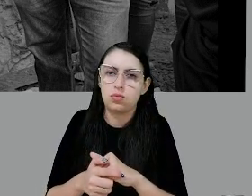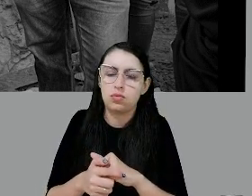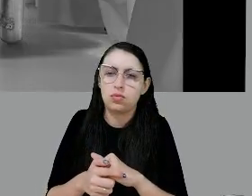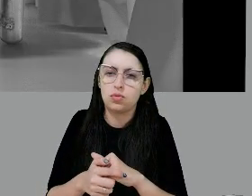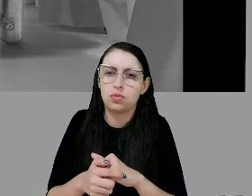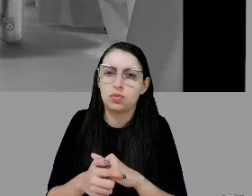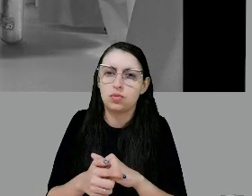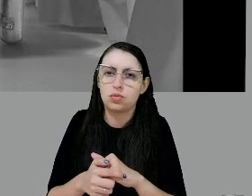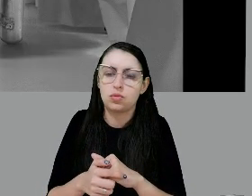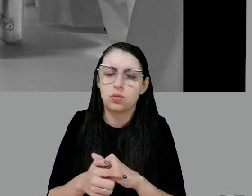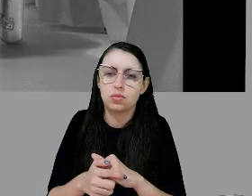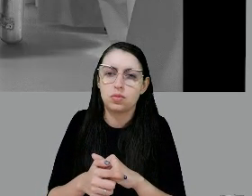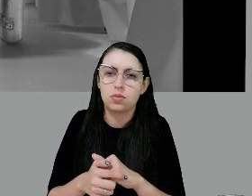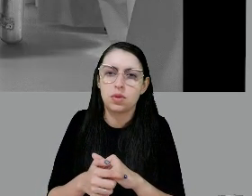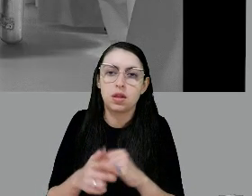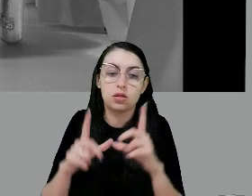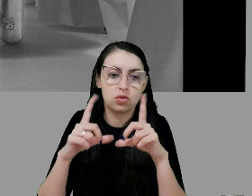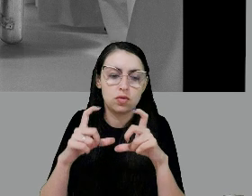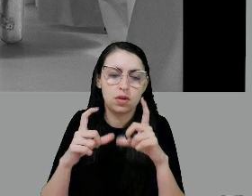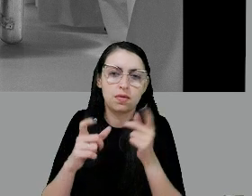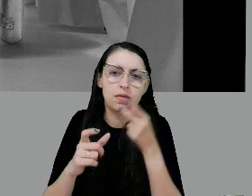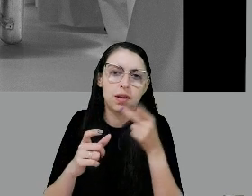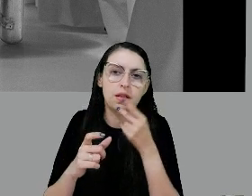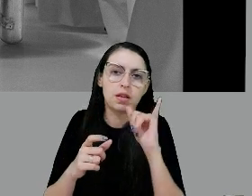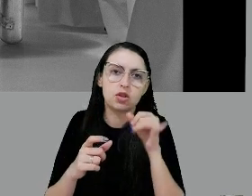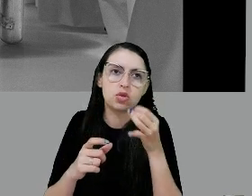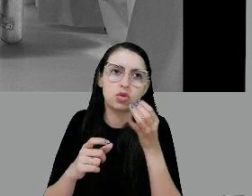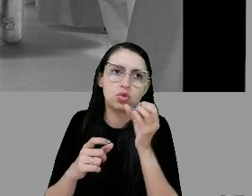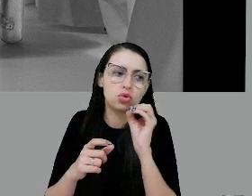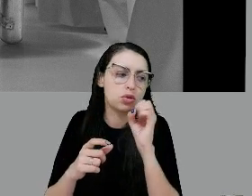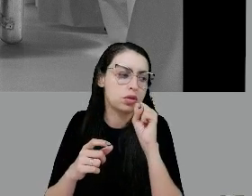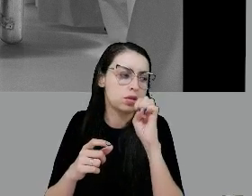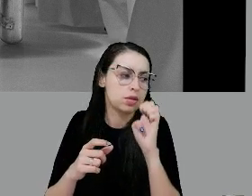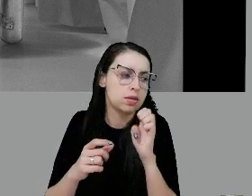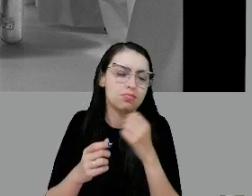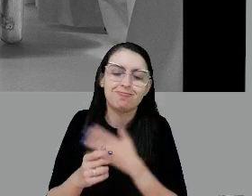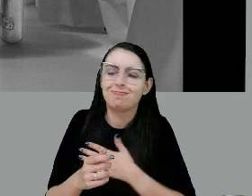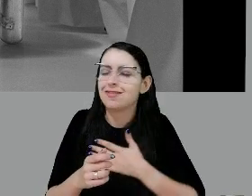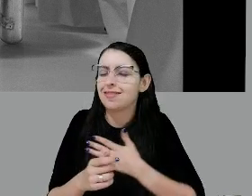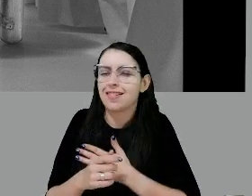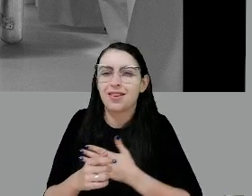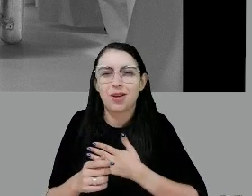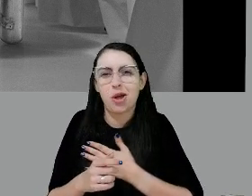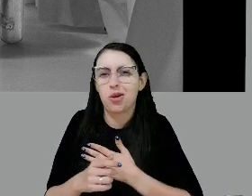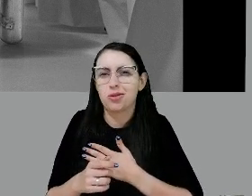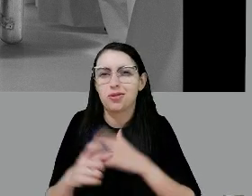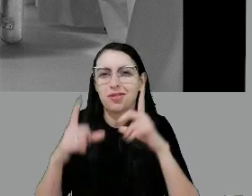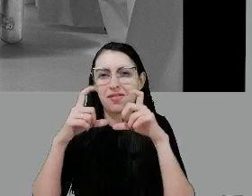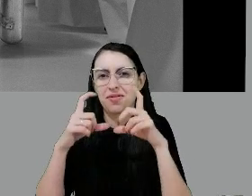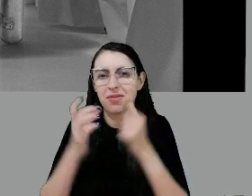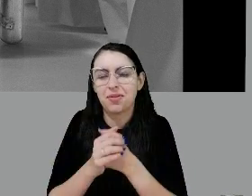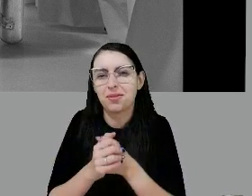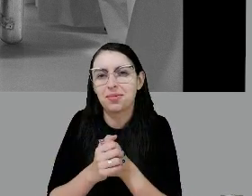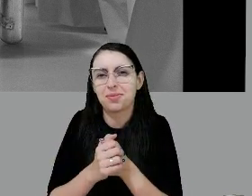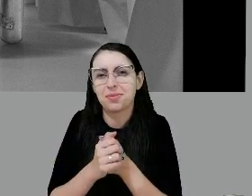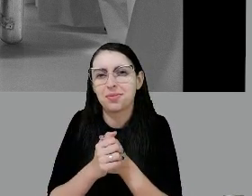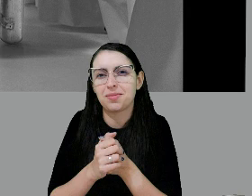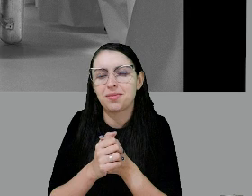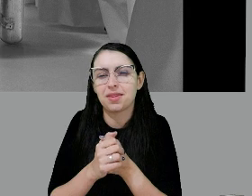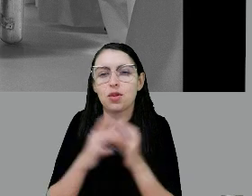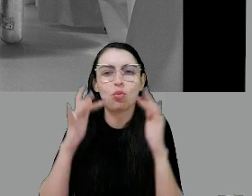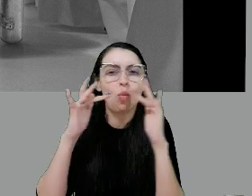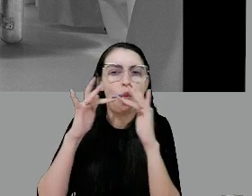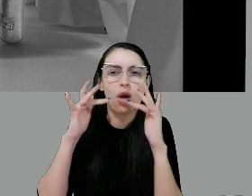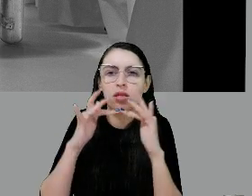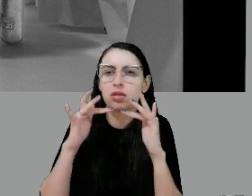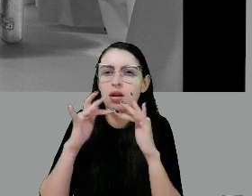proposto. Essa foto, o José pode falar um pouquinho, eu adoro essa foto, porque, mais uma vez, a gente tem